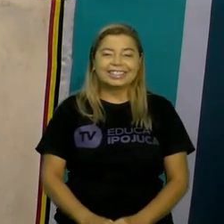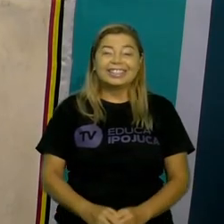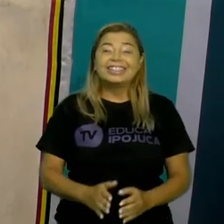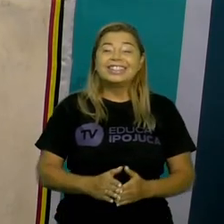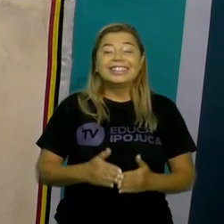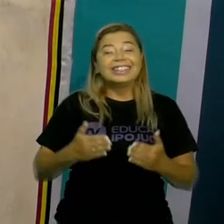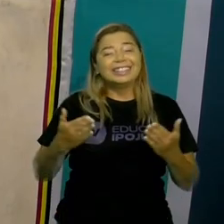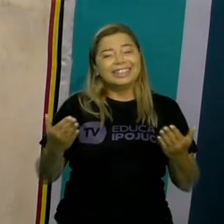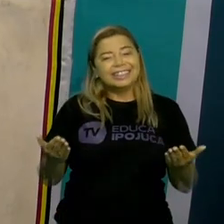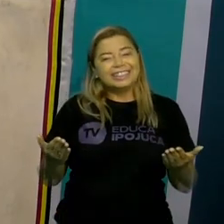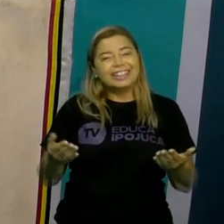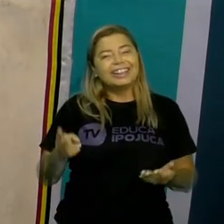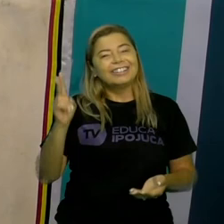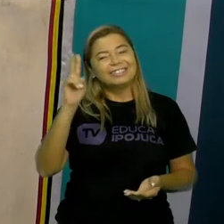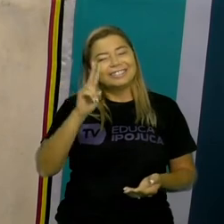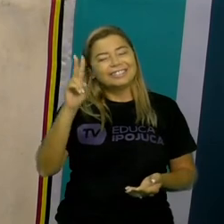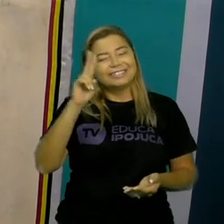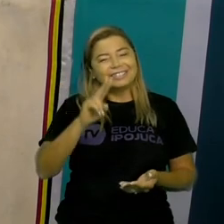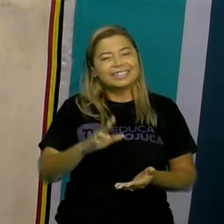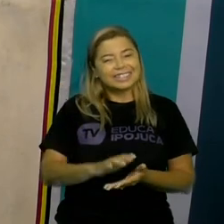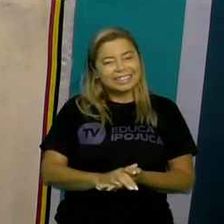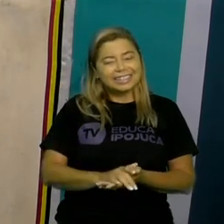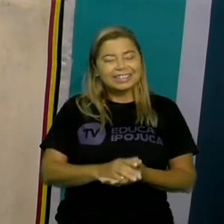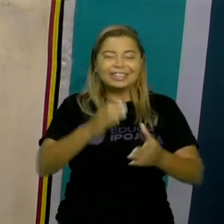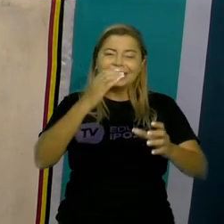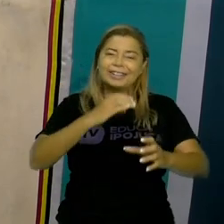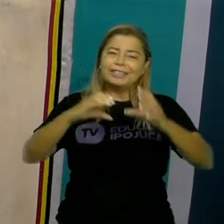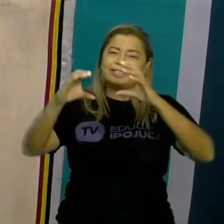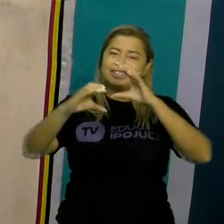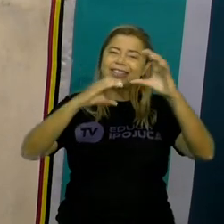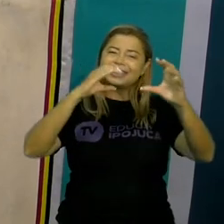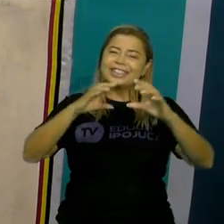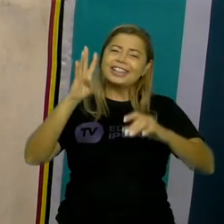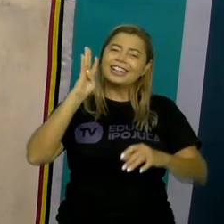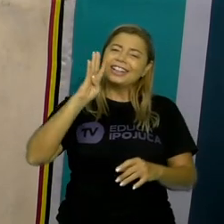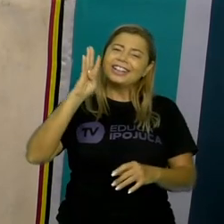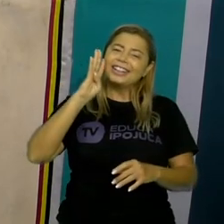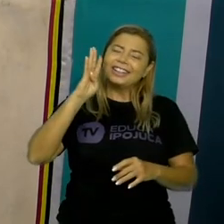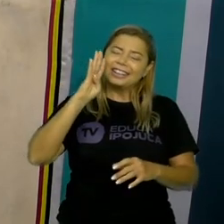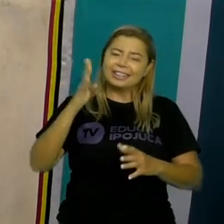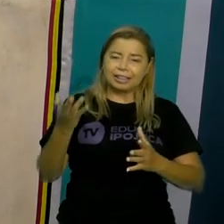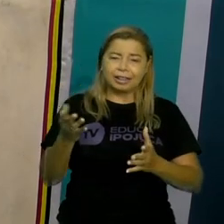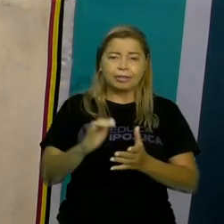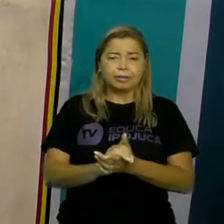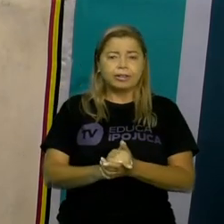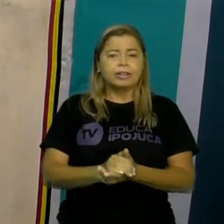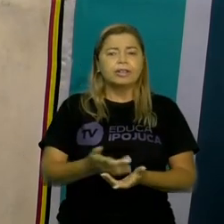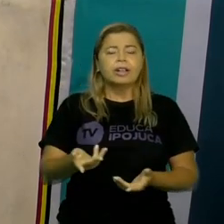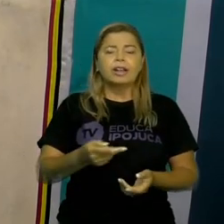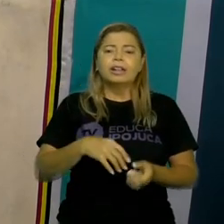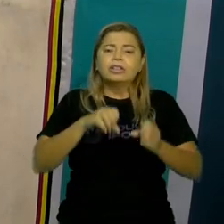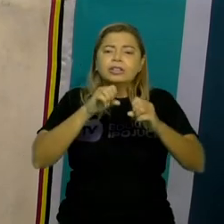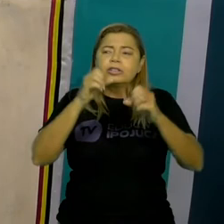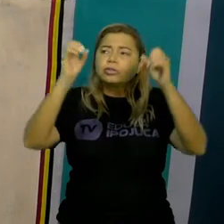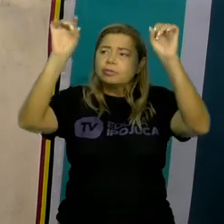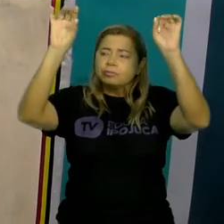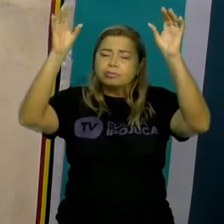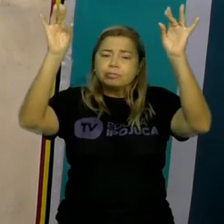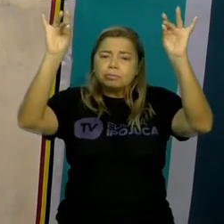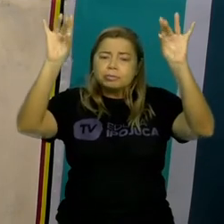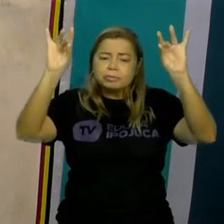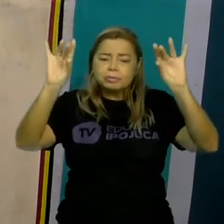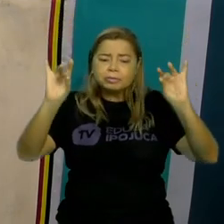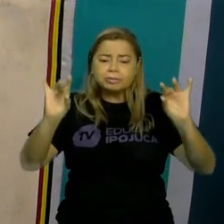Viram, meus amores, como a musiquinha é legal? Falou que todo mundo tem um nome igual a tia Carla